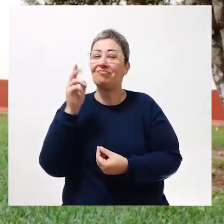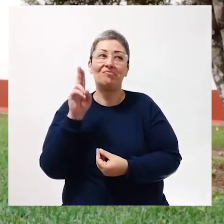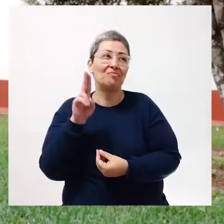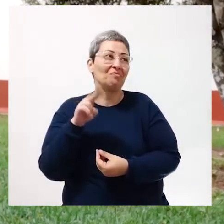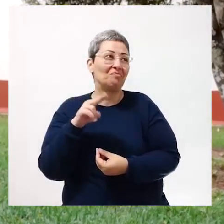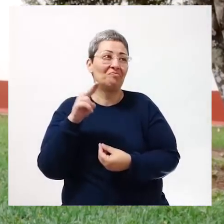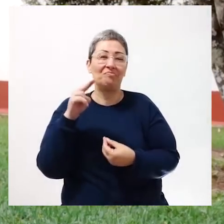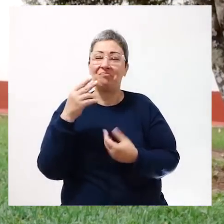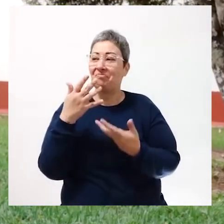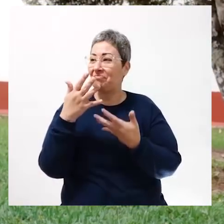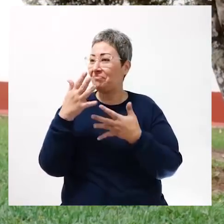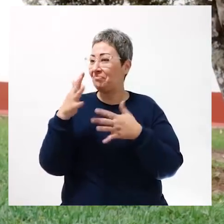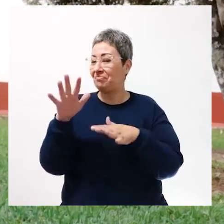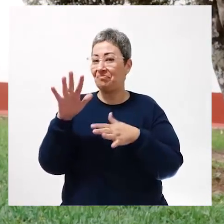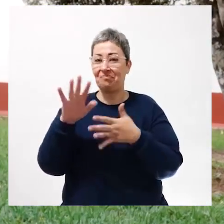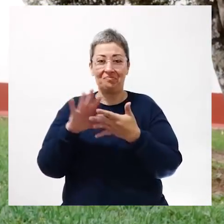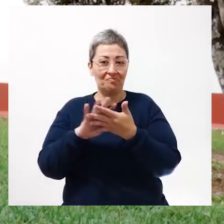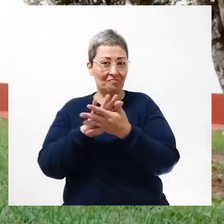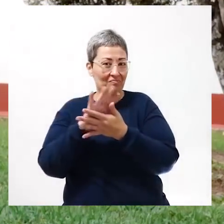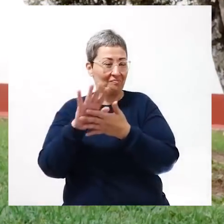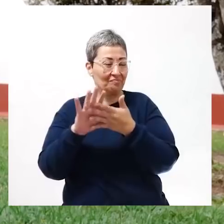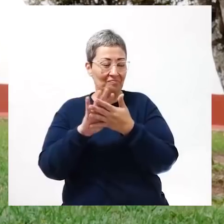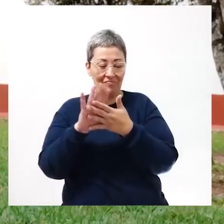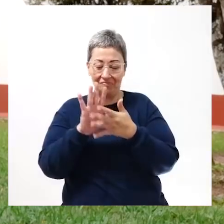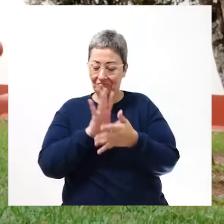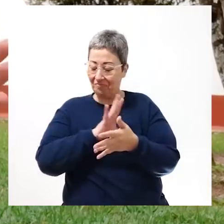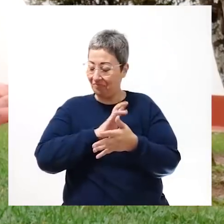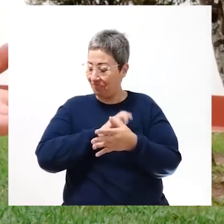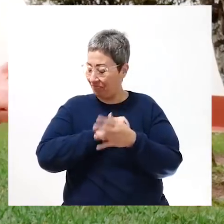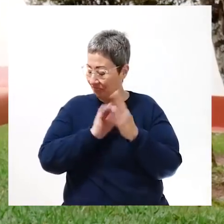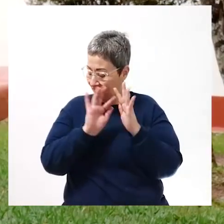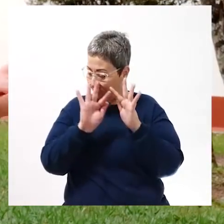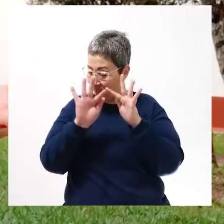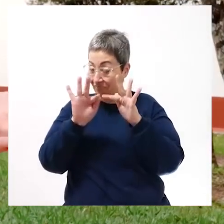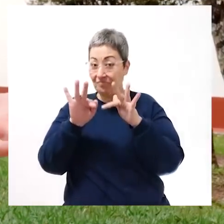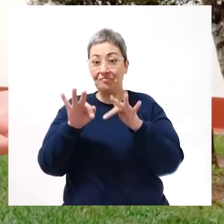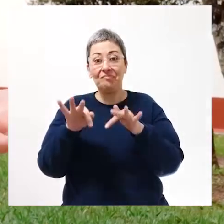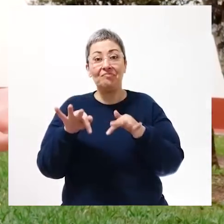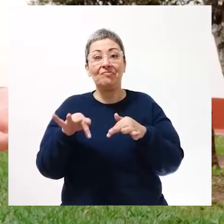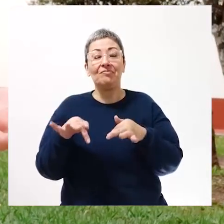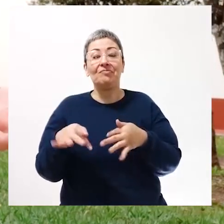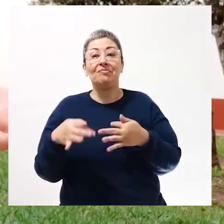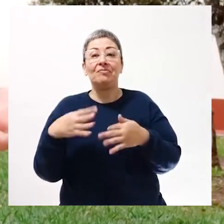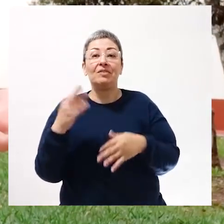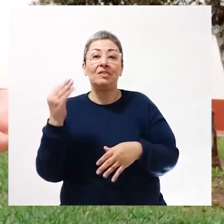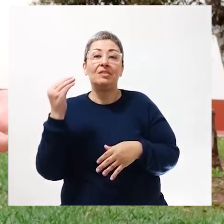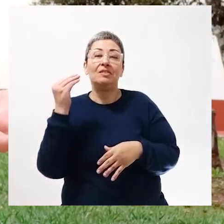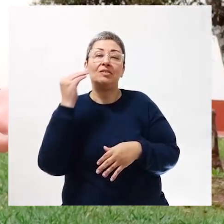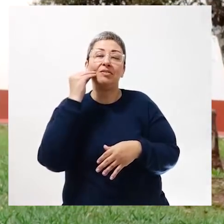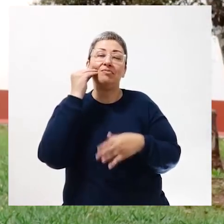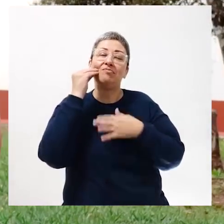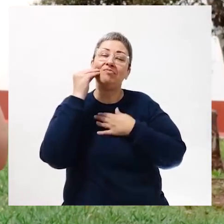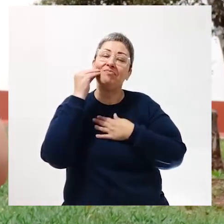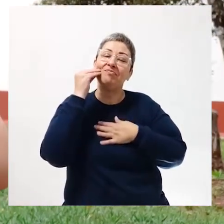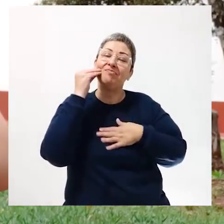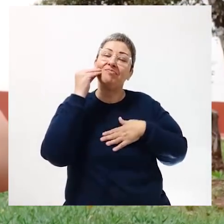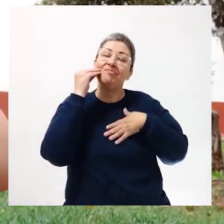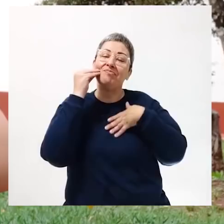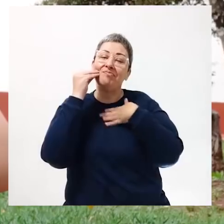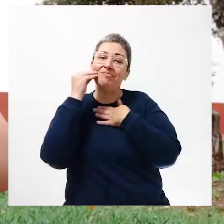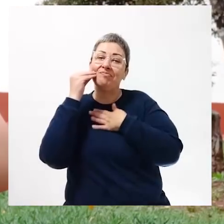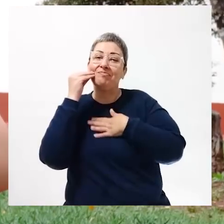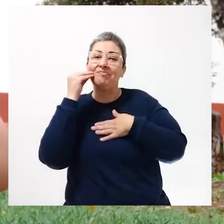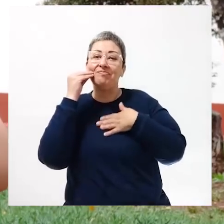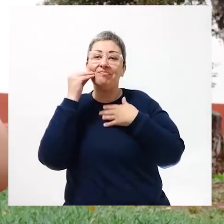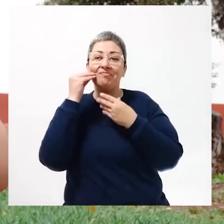que beijei ele, nunca mais amei ninguém. Que